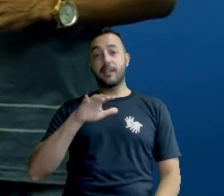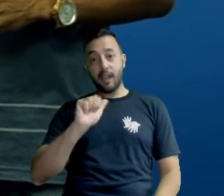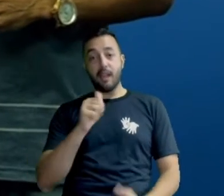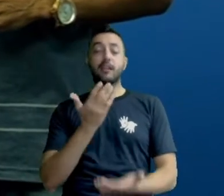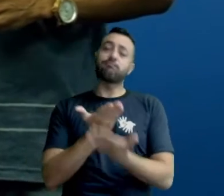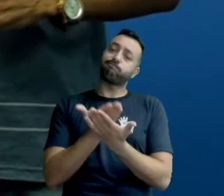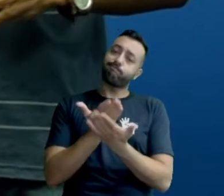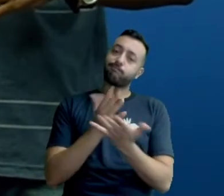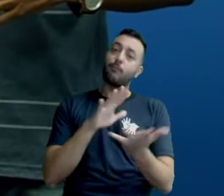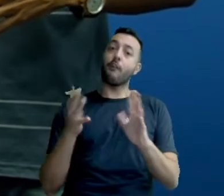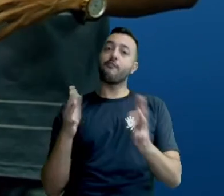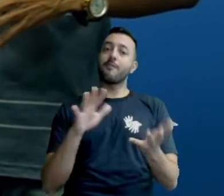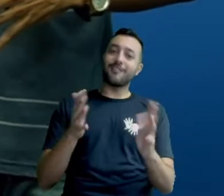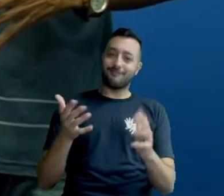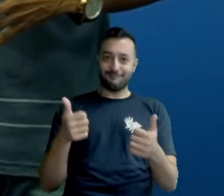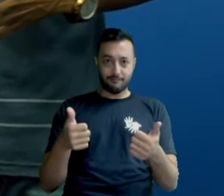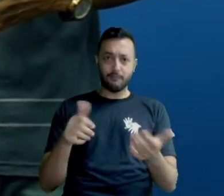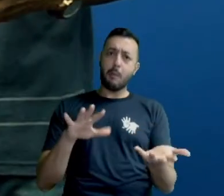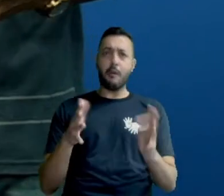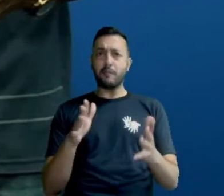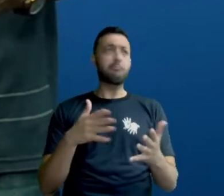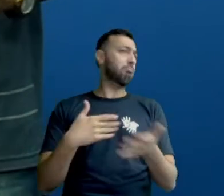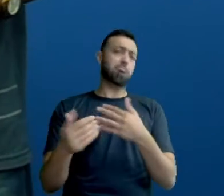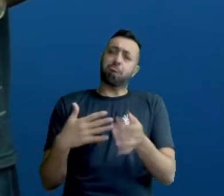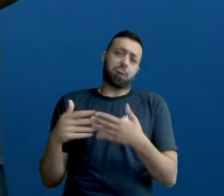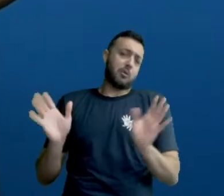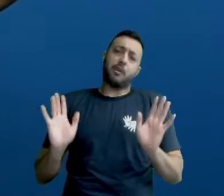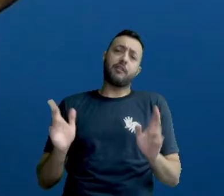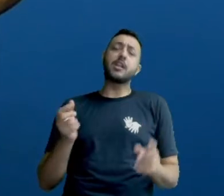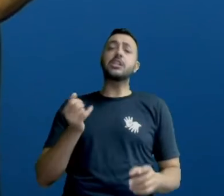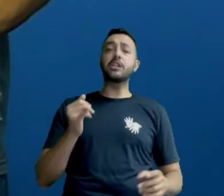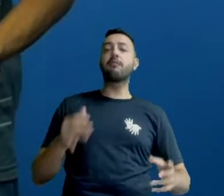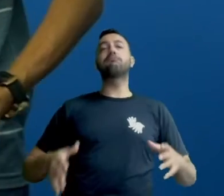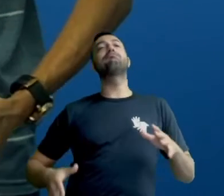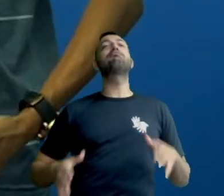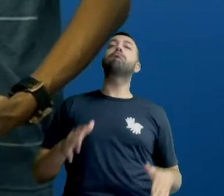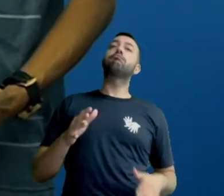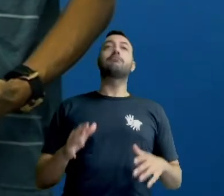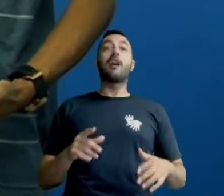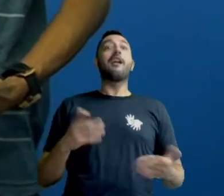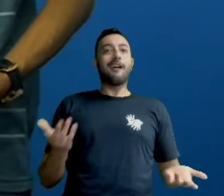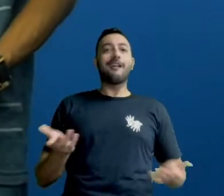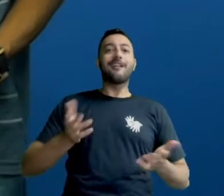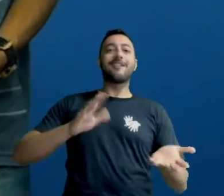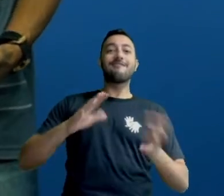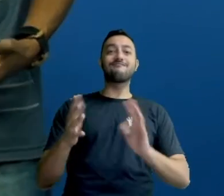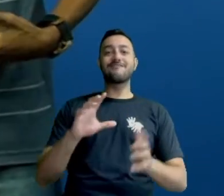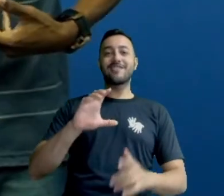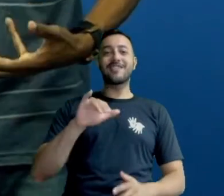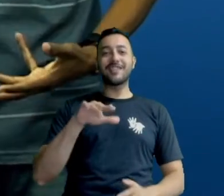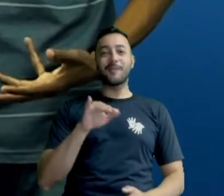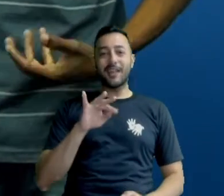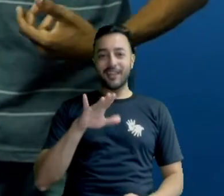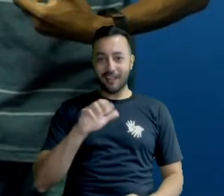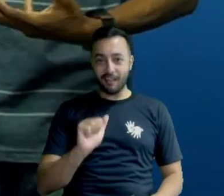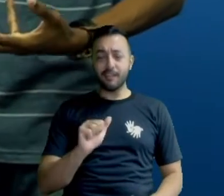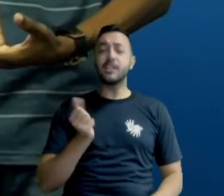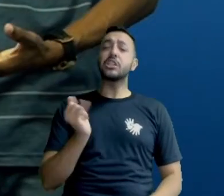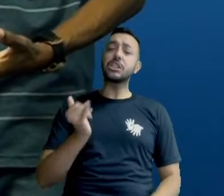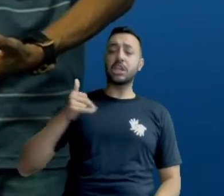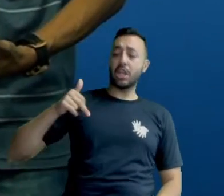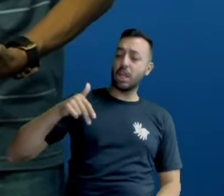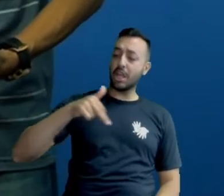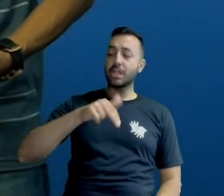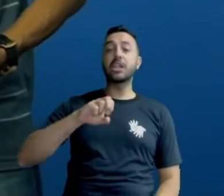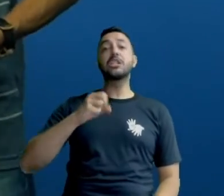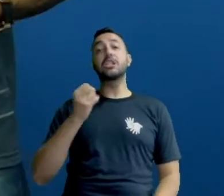movimentos, beleza? Qualquer movimento é movimento. Se você se movimenta, é a cinemática. Por trás, se você anda, se você